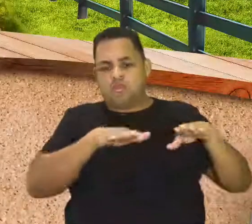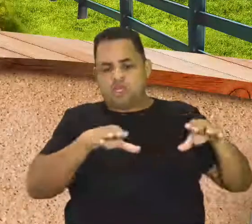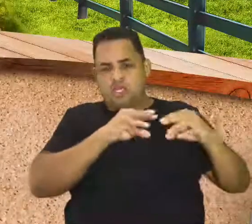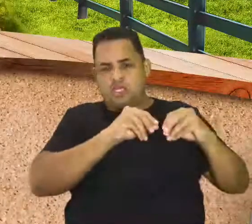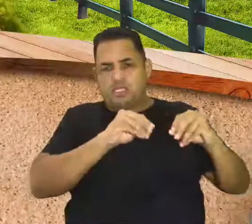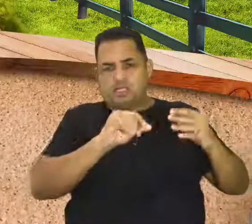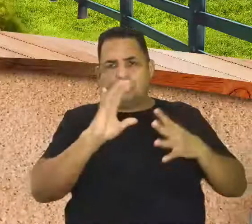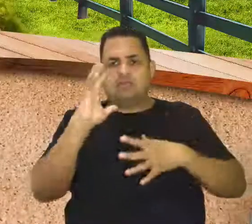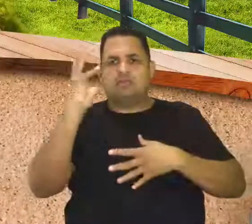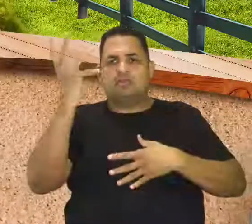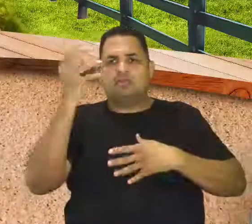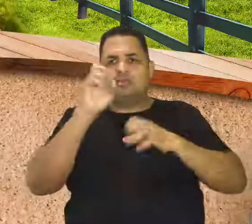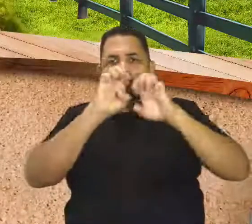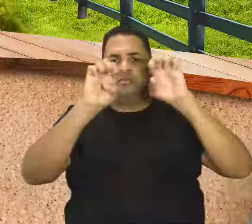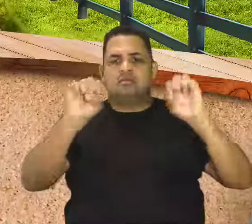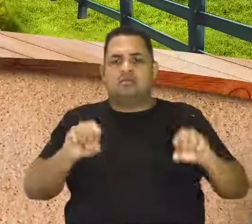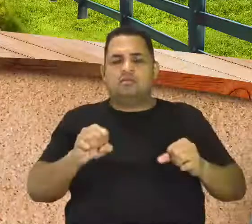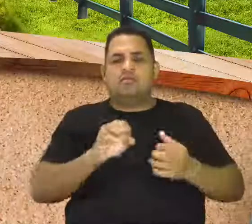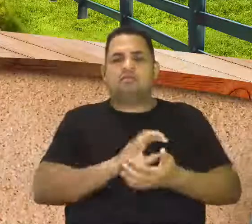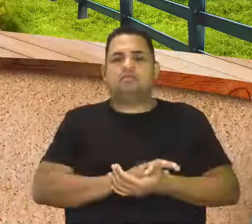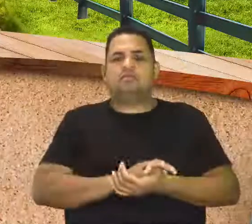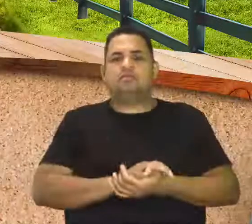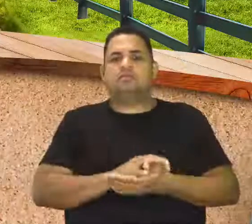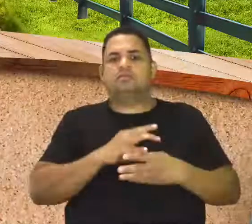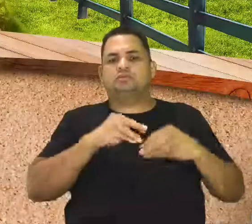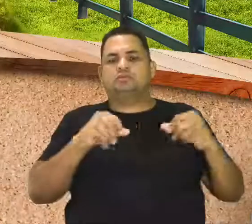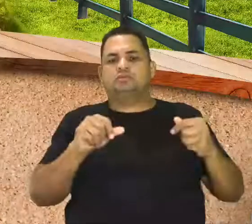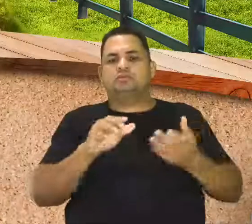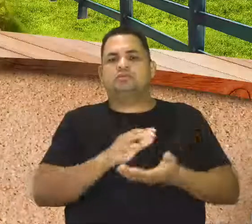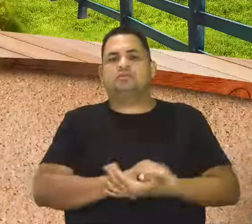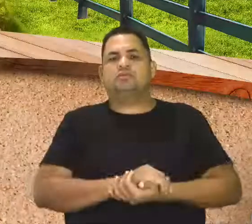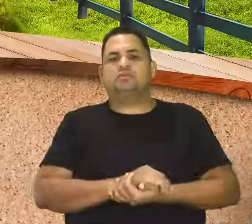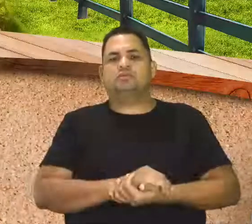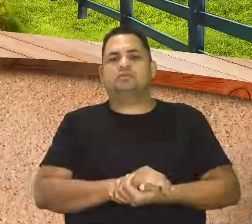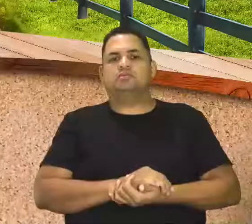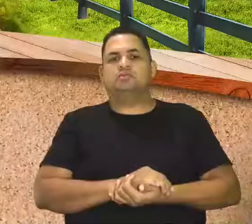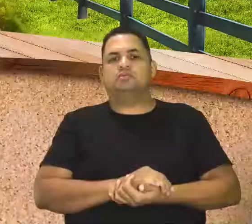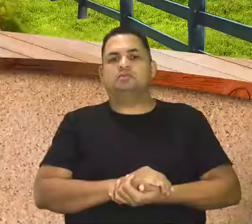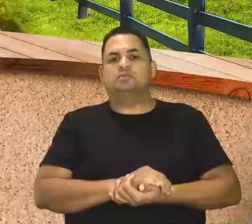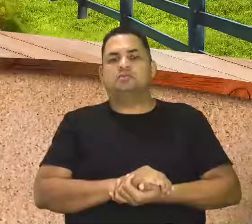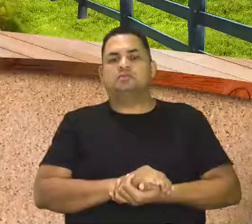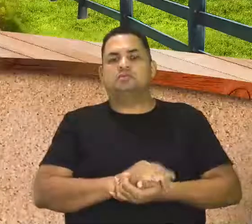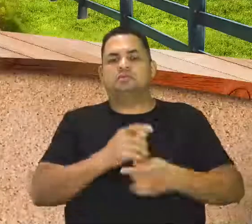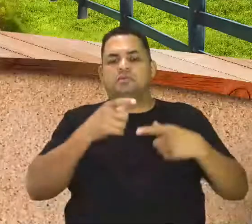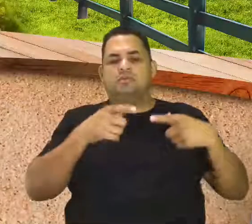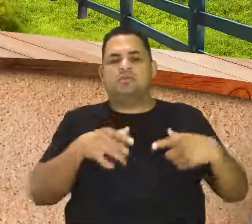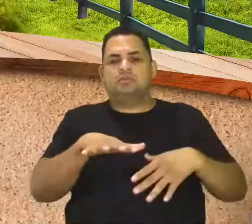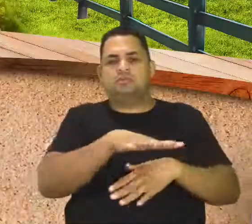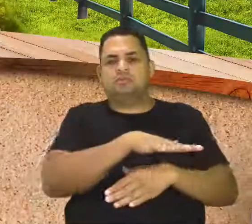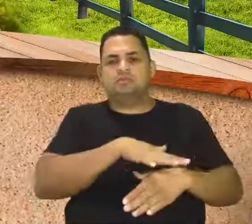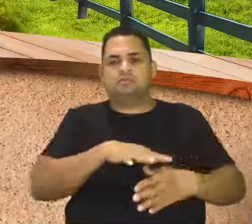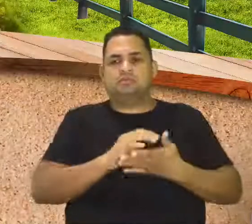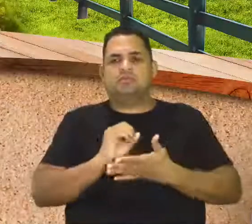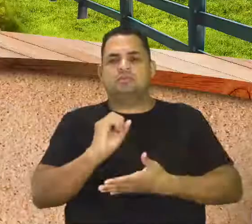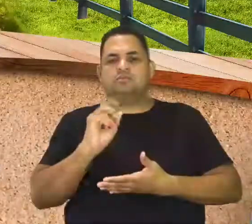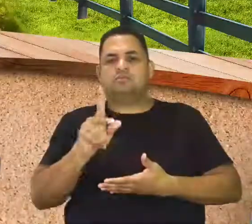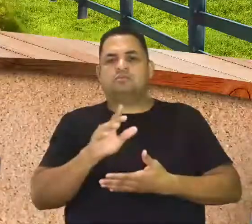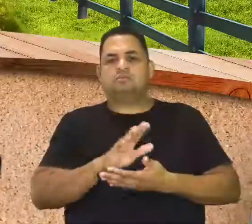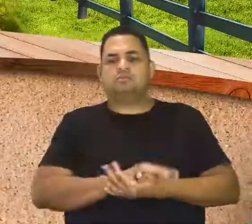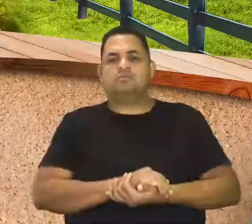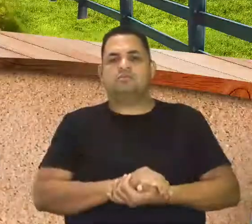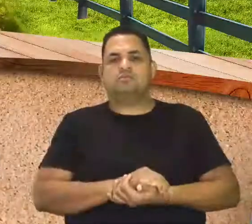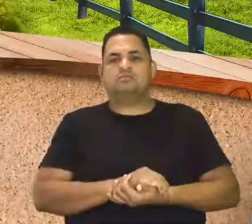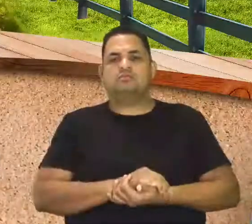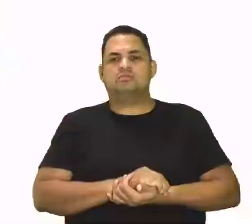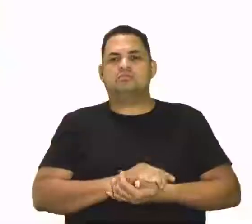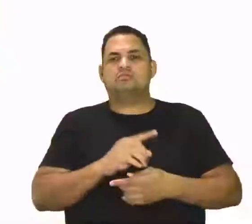do clima, da estrutura do solo e condições da localidade, ok? Na tela, meu